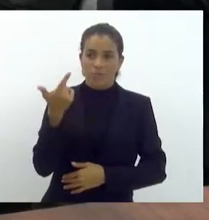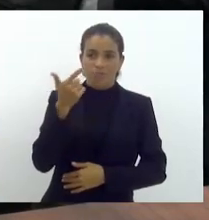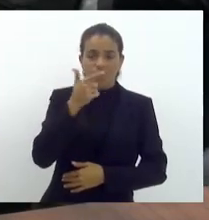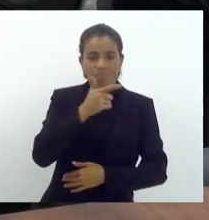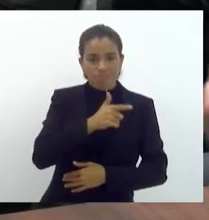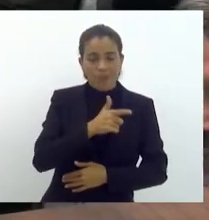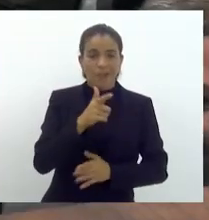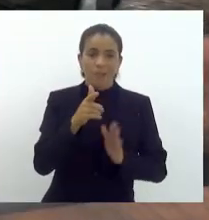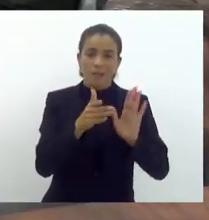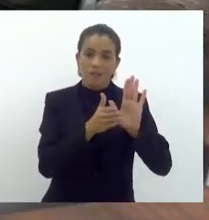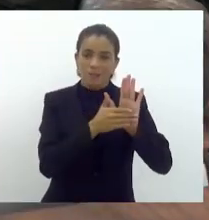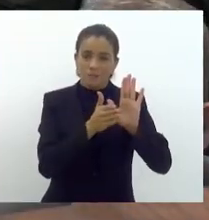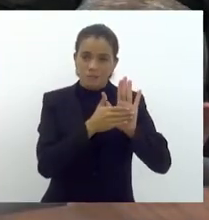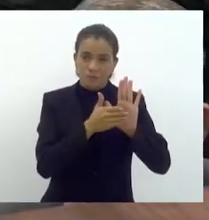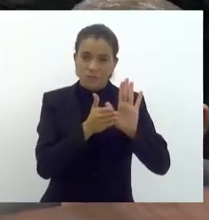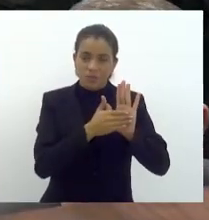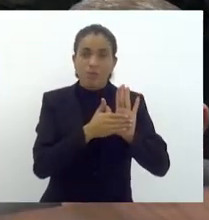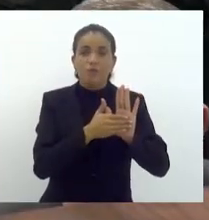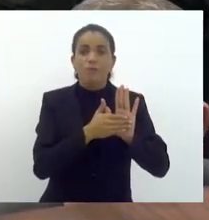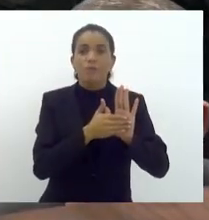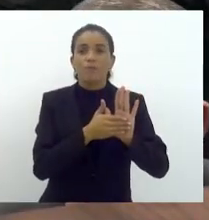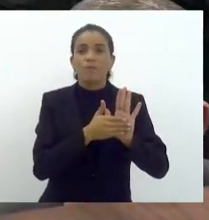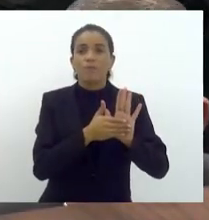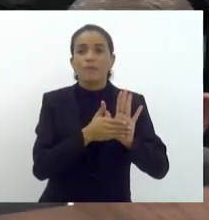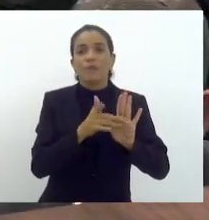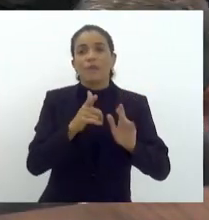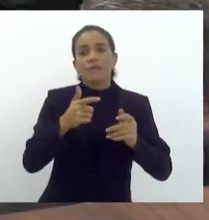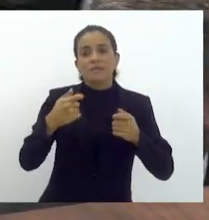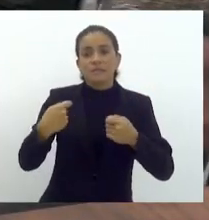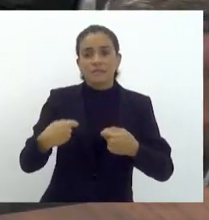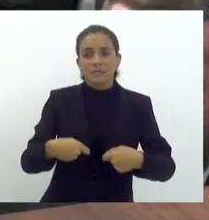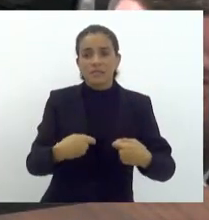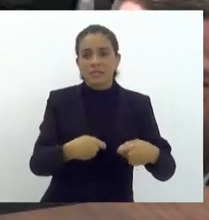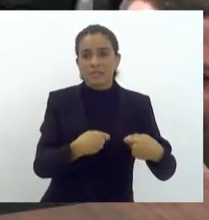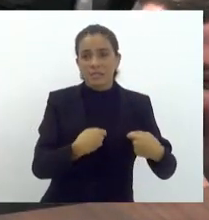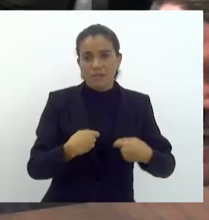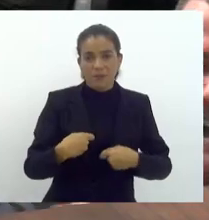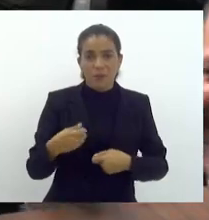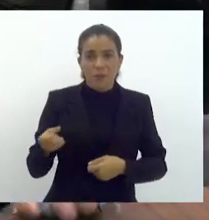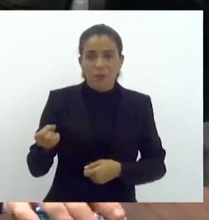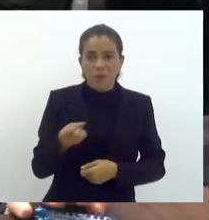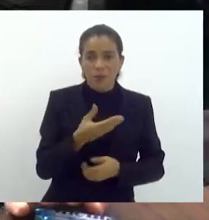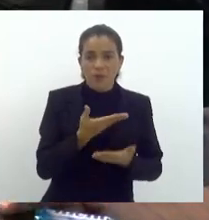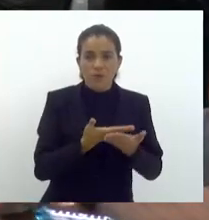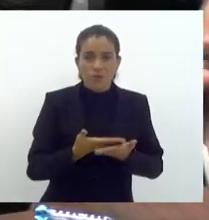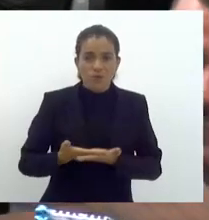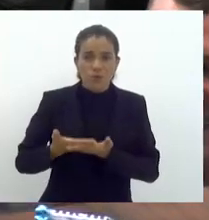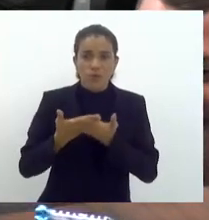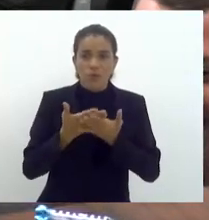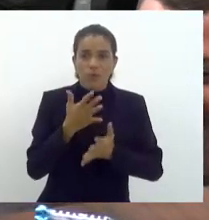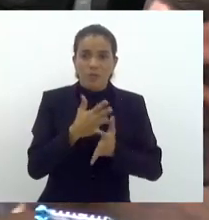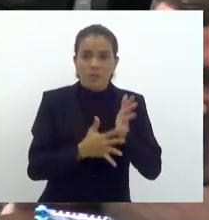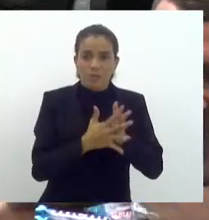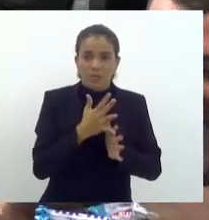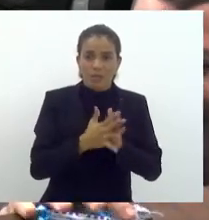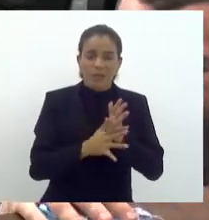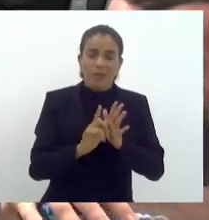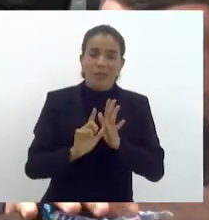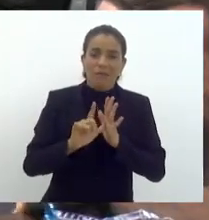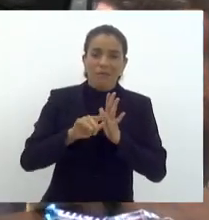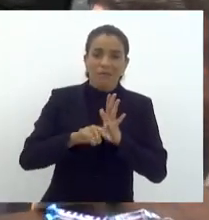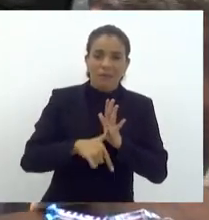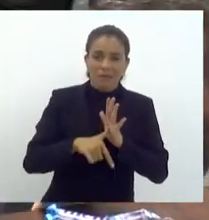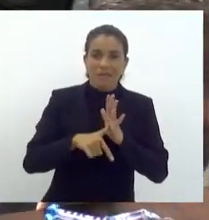nesse projeto tendo em vista que seria necessário um novo estudo de impacto E com isso atrasaria